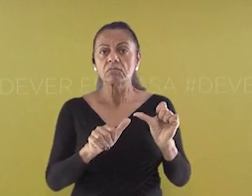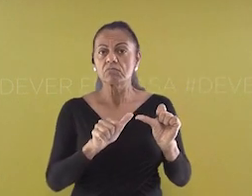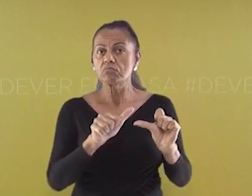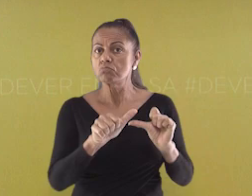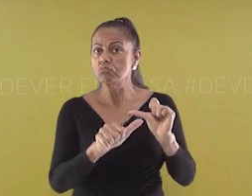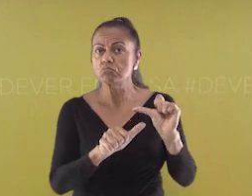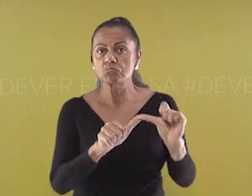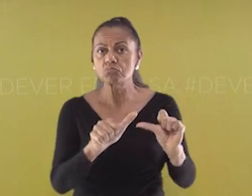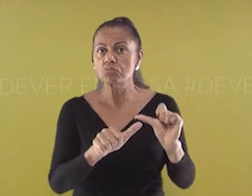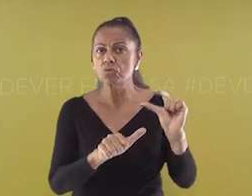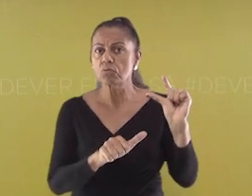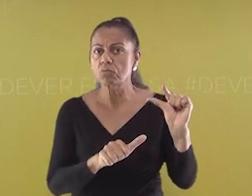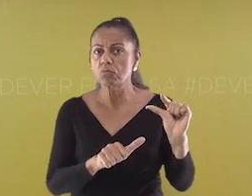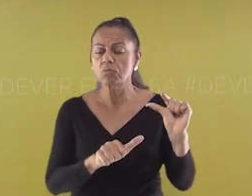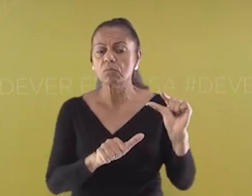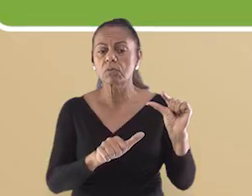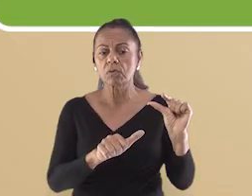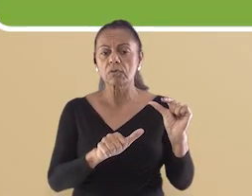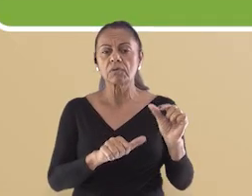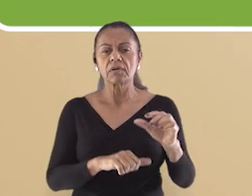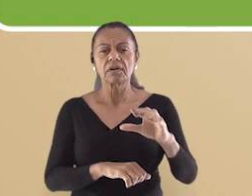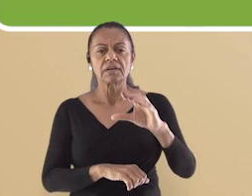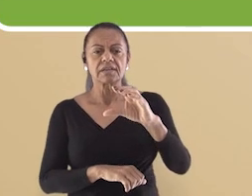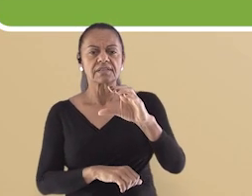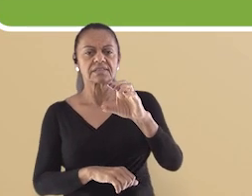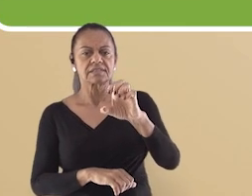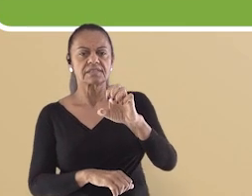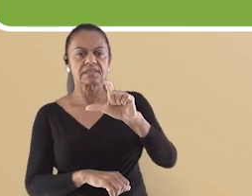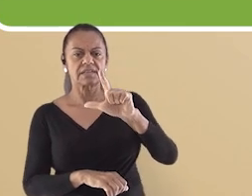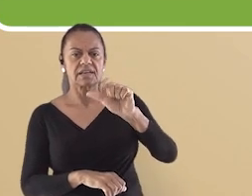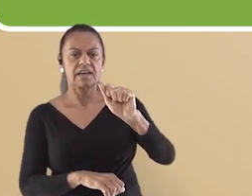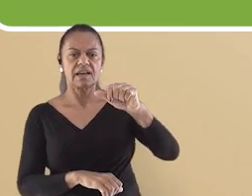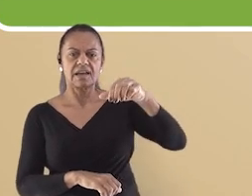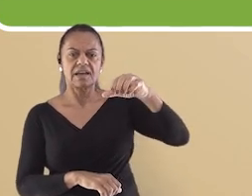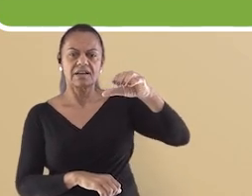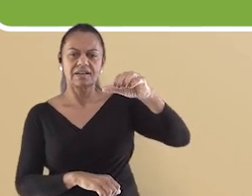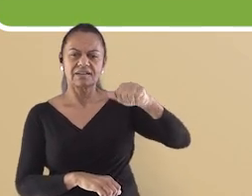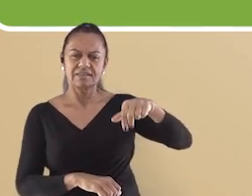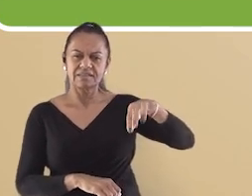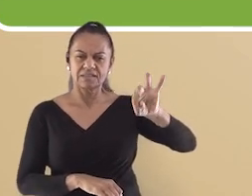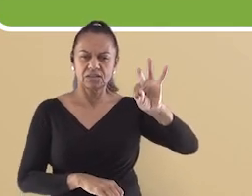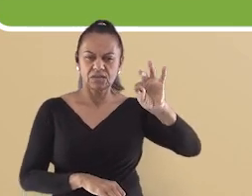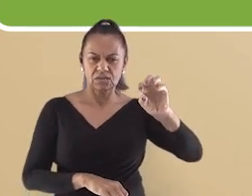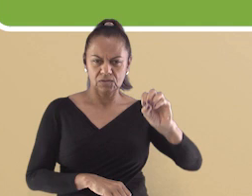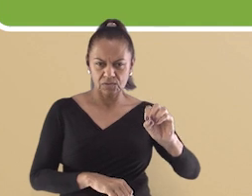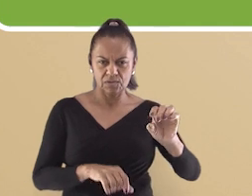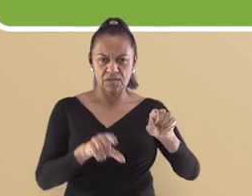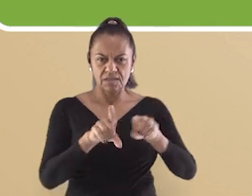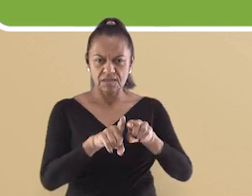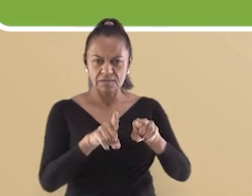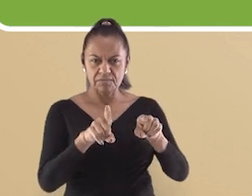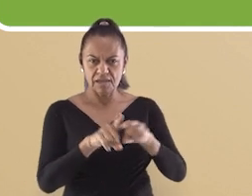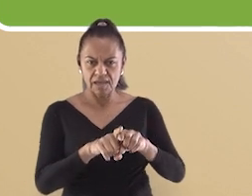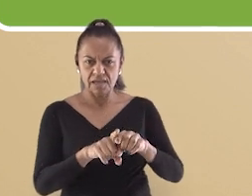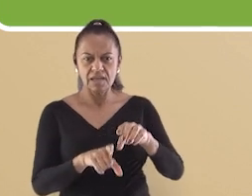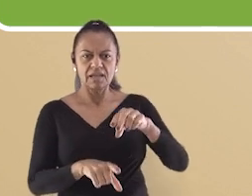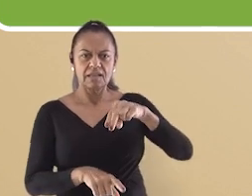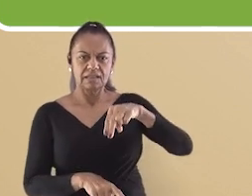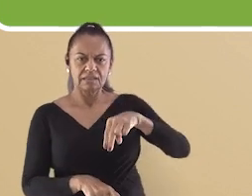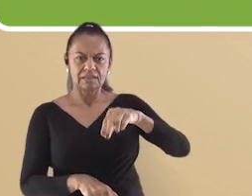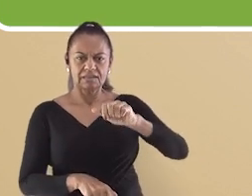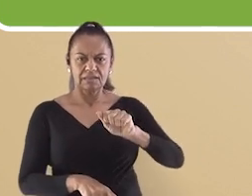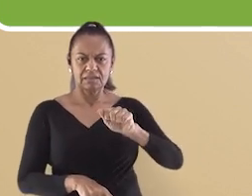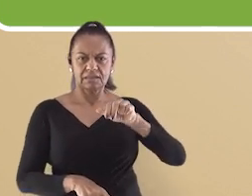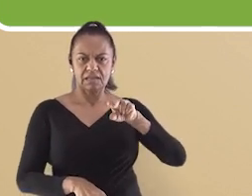pouquíssimas alterações morfológicas, como é o caso desse peixe aqui, o selacanto, e desse outro